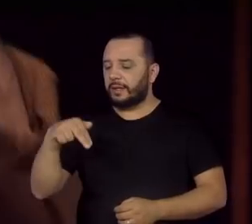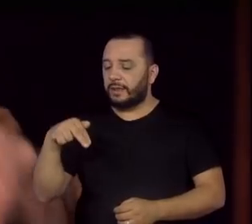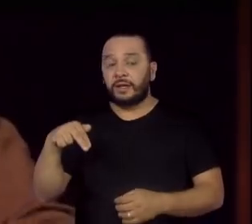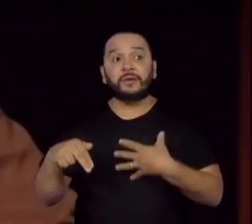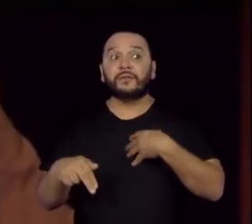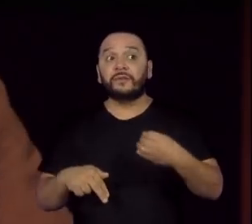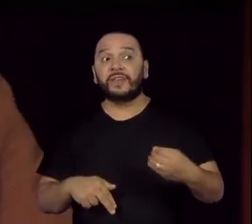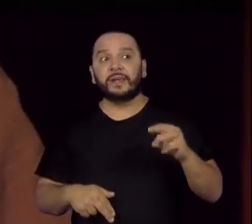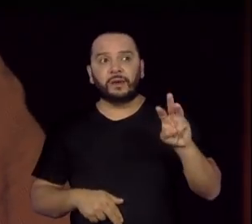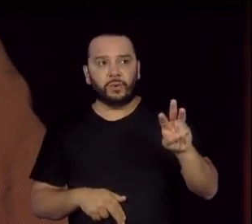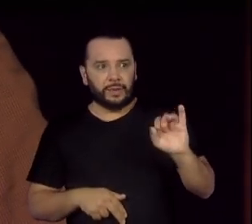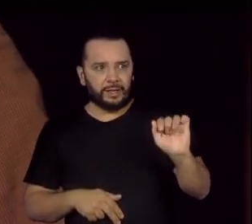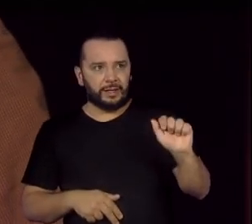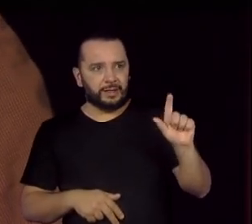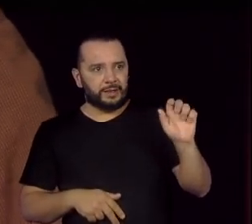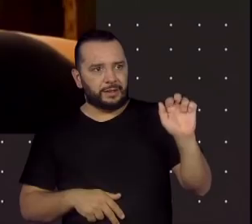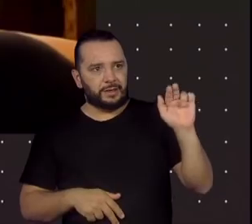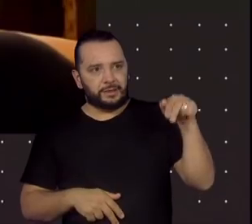ele aqui também, ó.